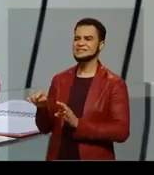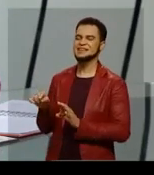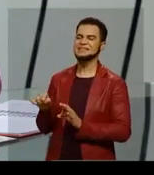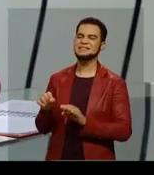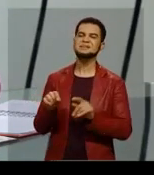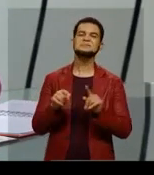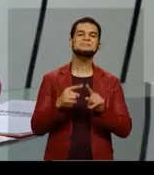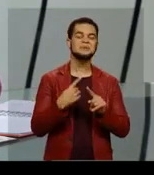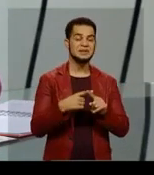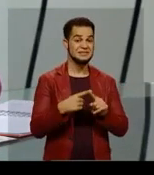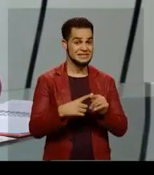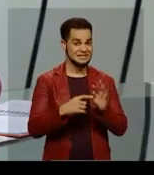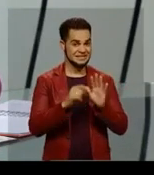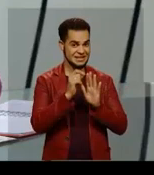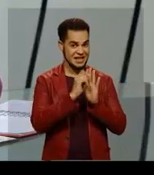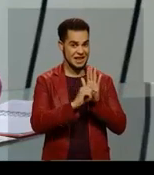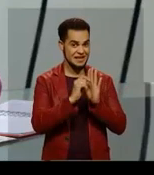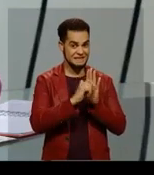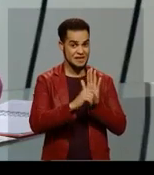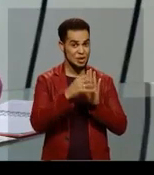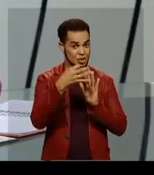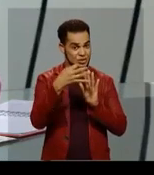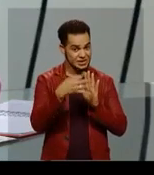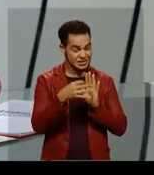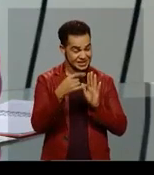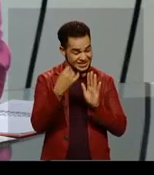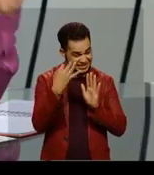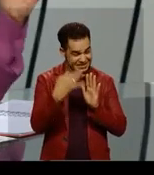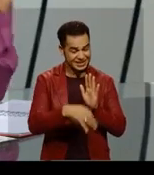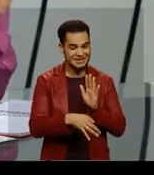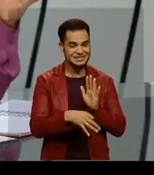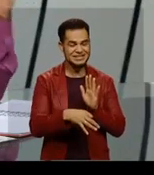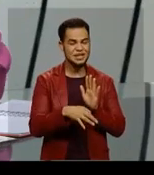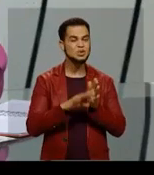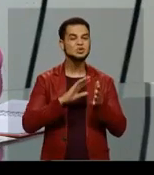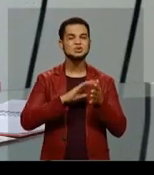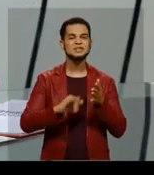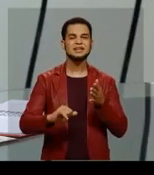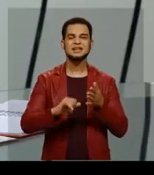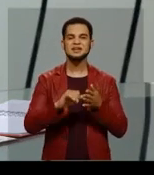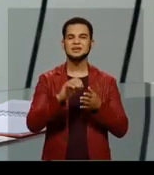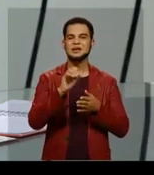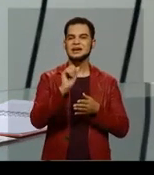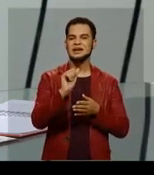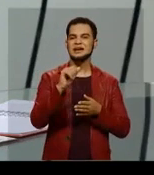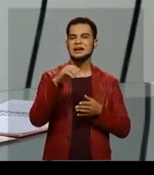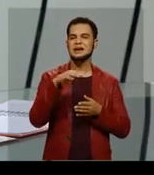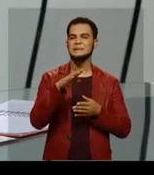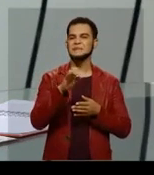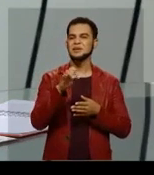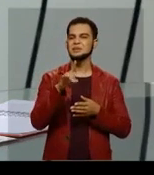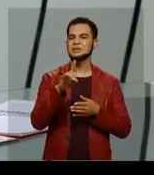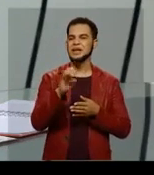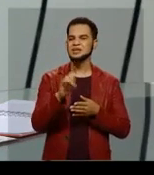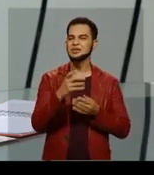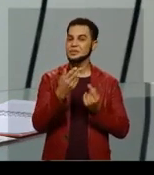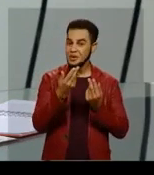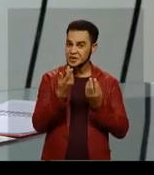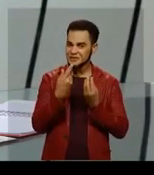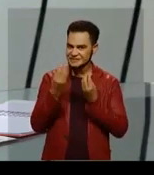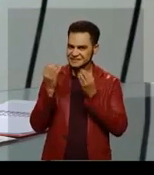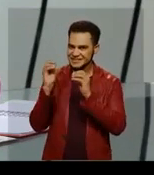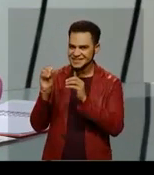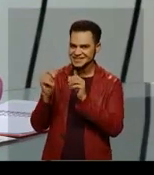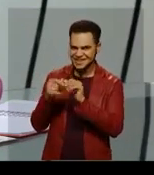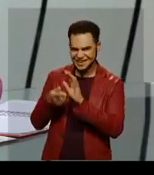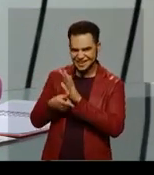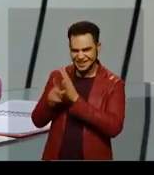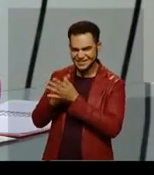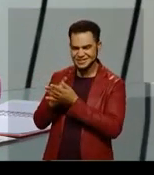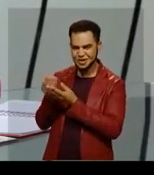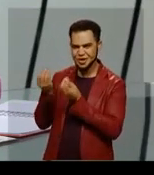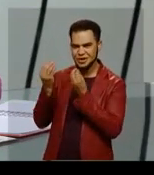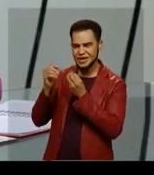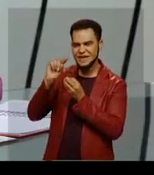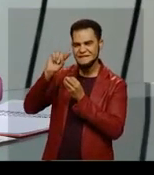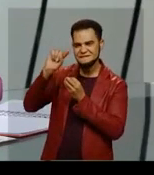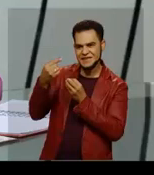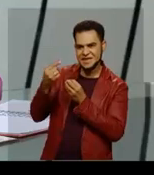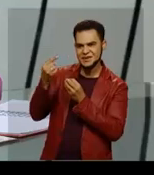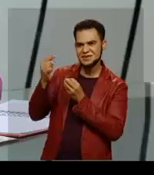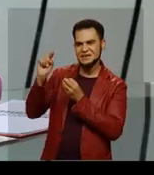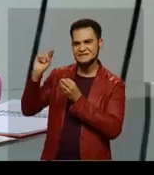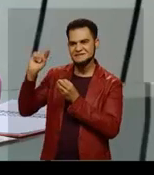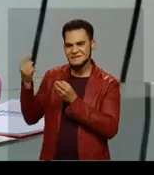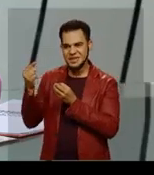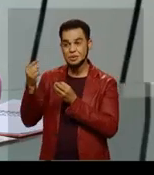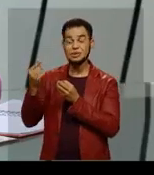né? Tirando aquela ambiguidade, como eu fiz ali, colocando uma vírgula, entendeu? Então, ela pode cair. Então, a